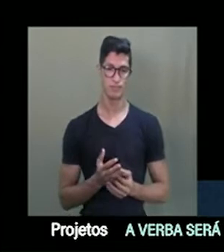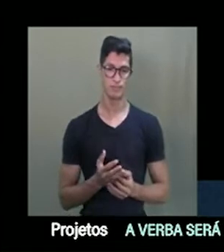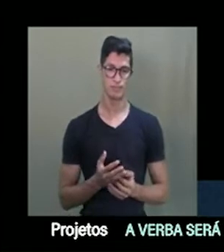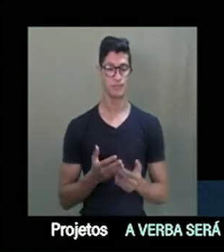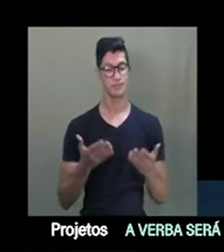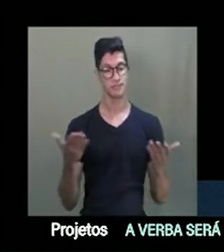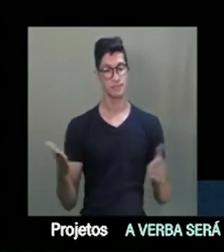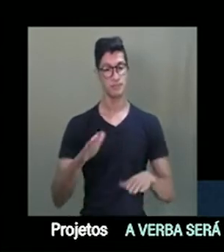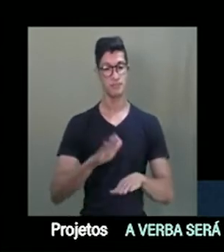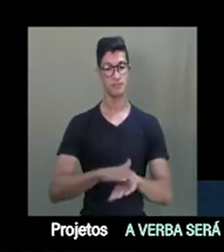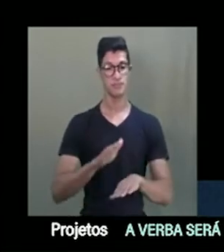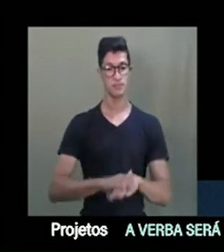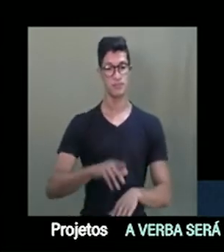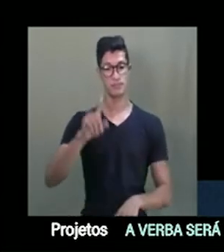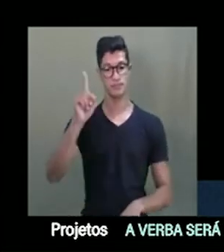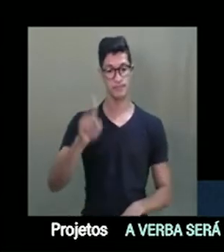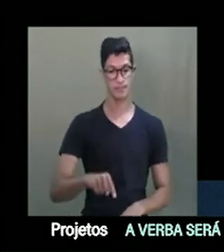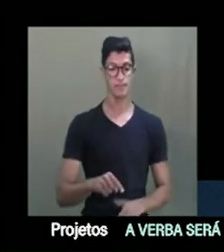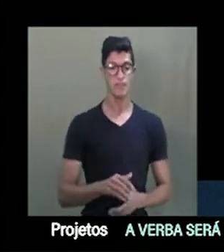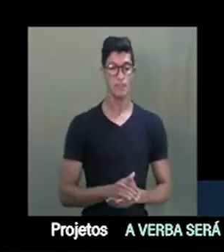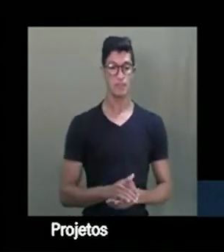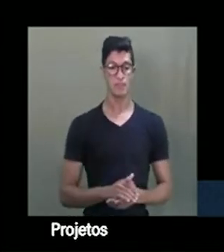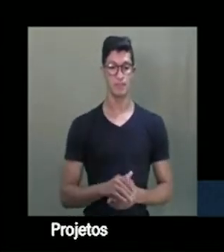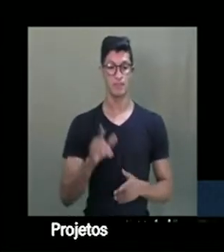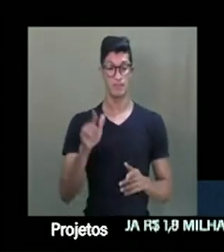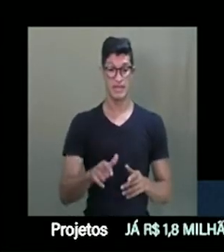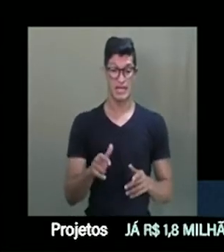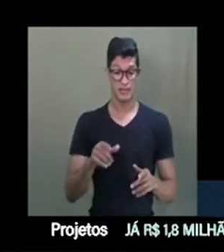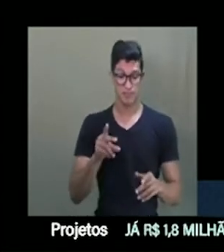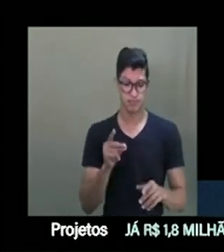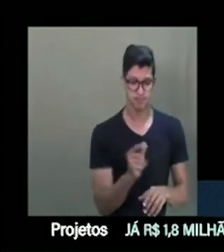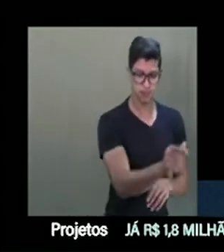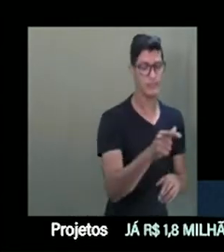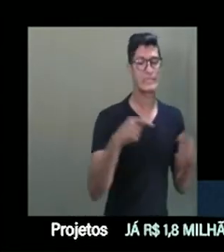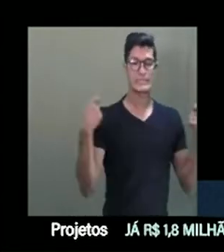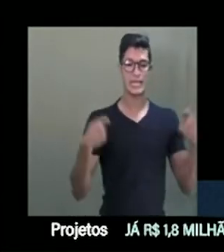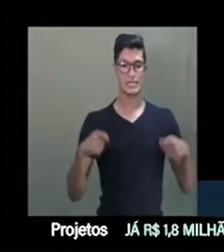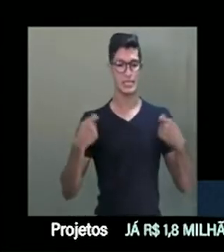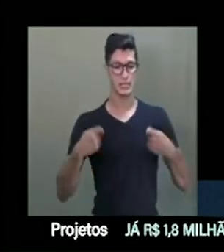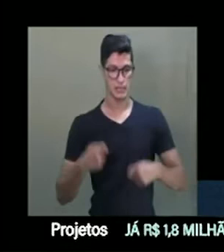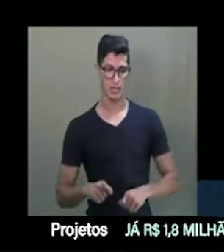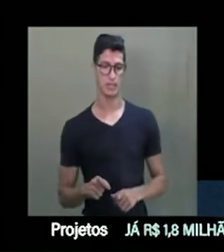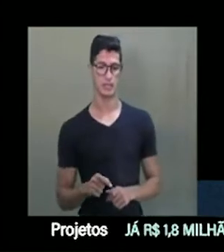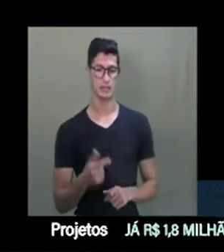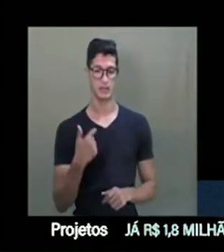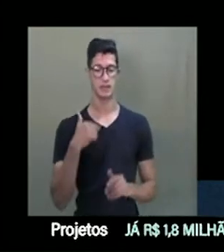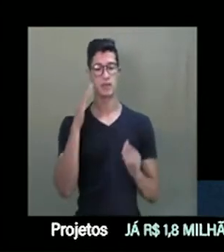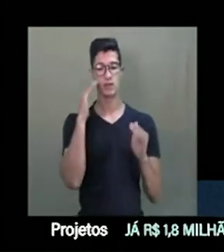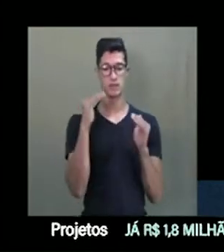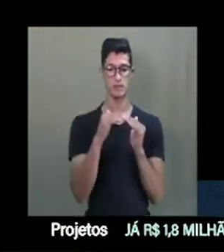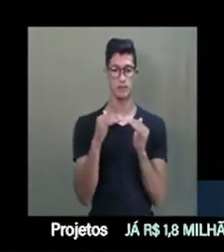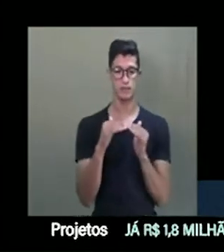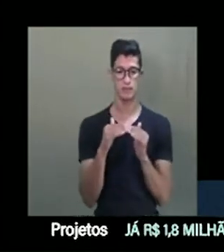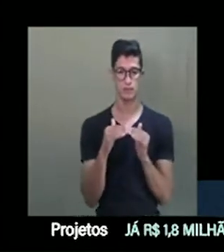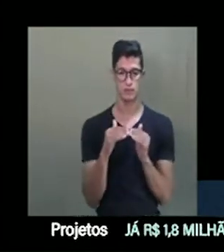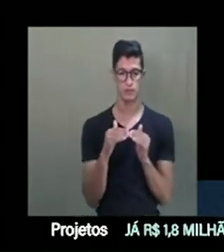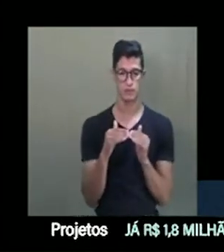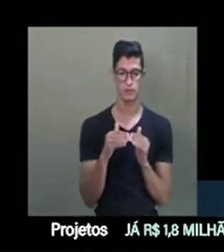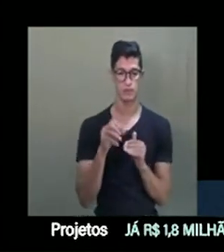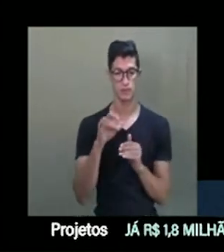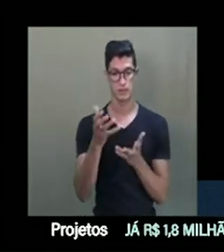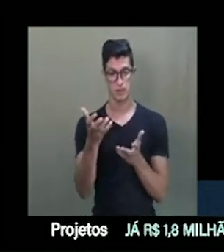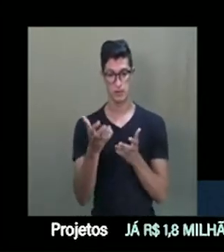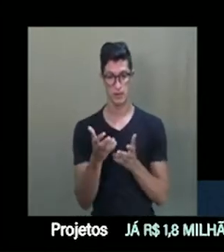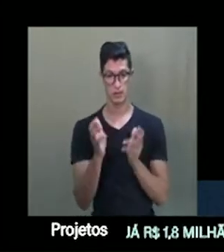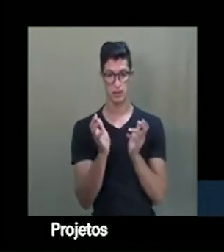Então, a ação é tempestiva e necessária. E eu concordo, se quiserem,